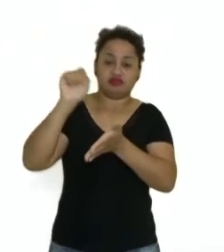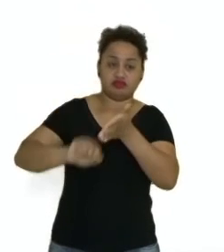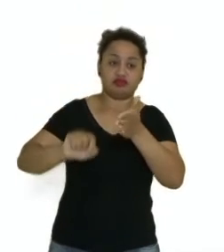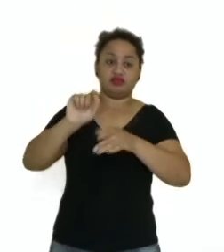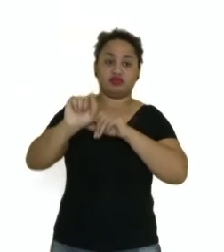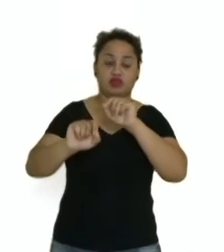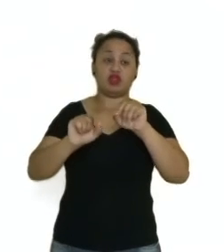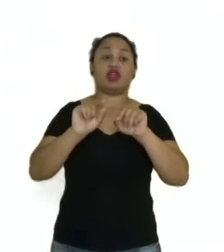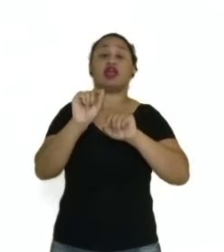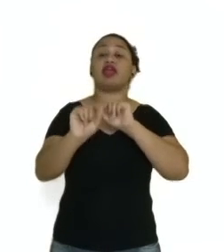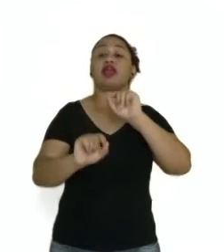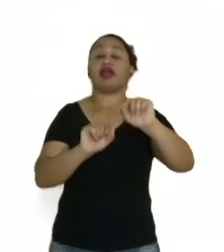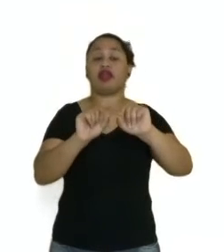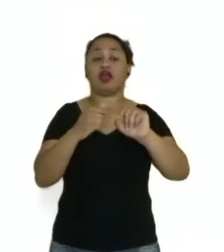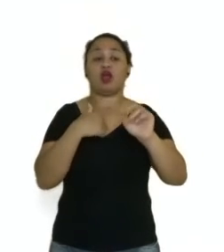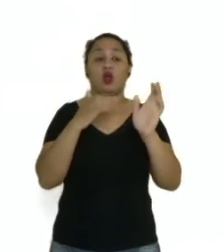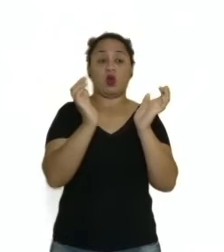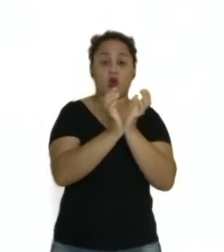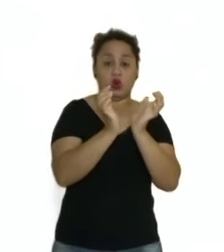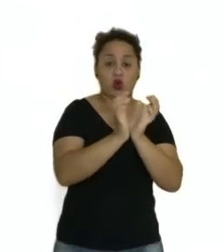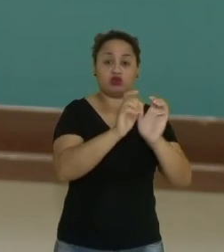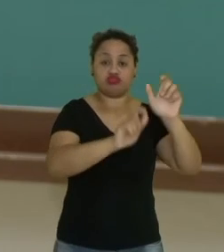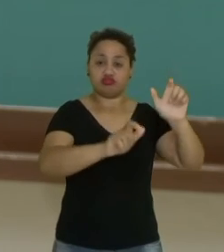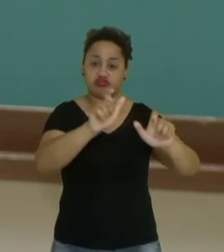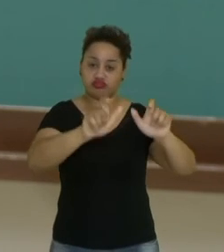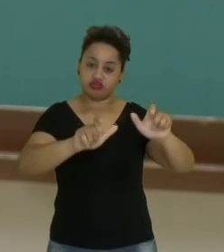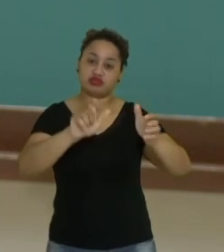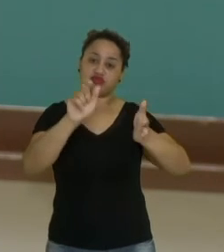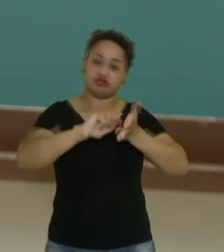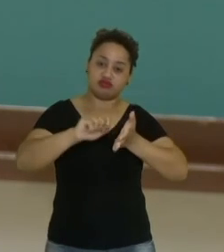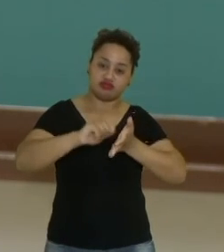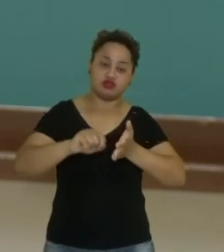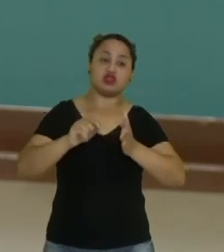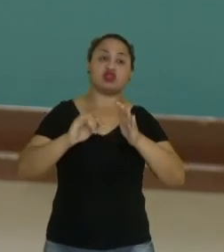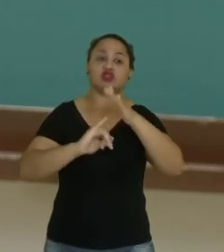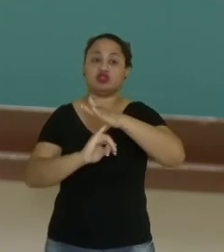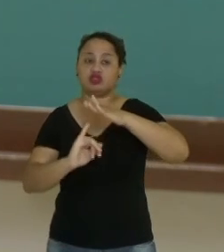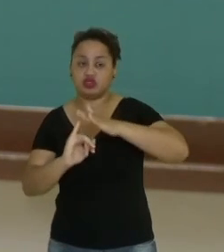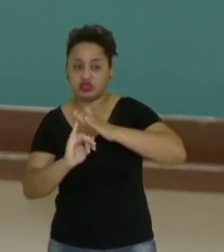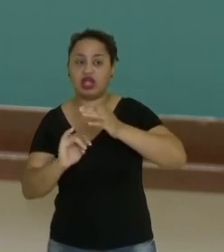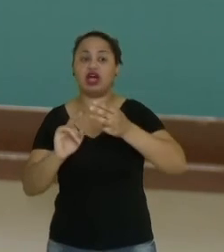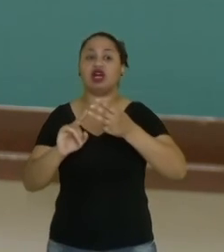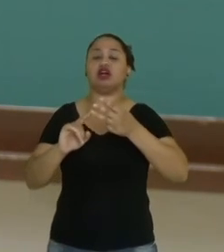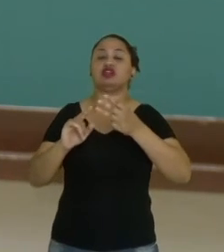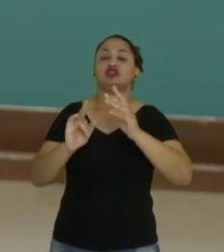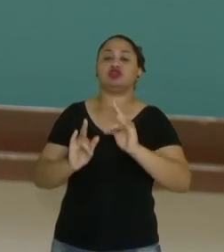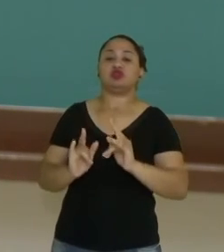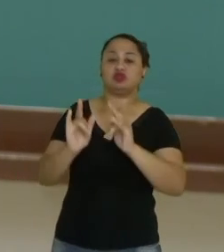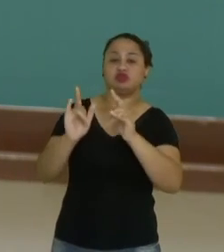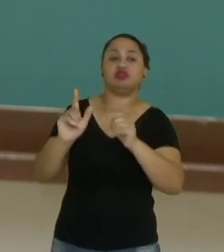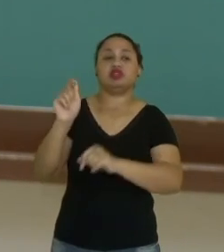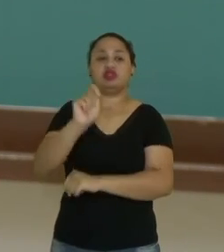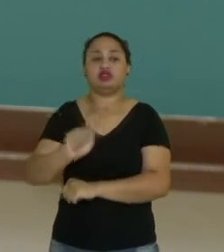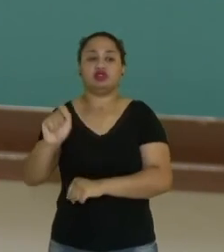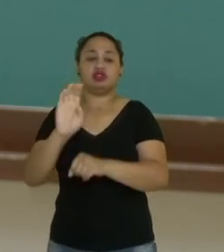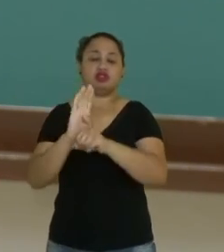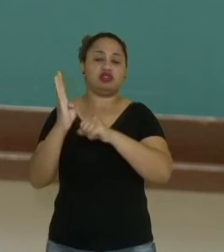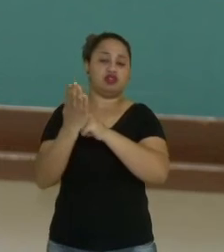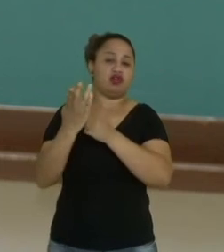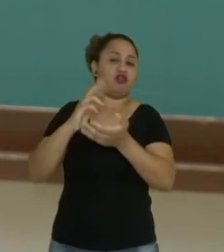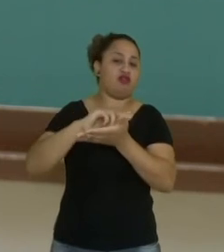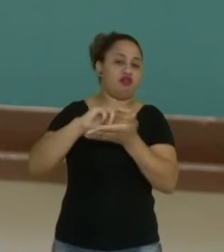então, por quem? Por grupos de pessoas, entidades de classe, condôminos, associações de bairros,